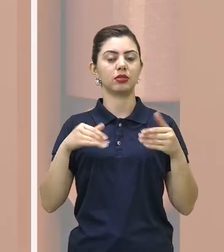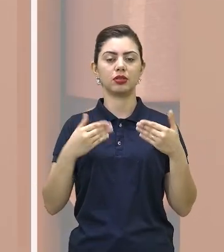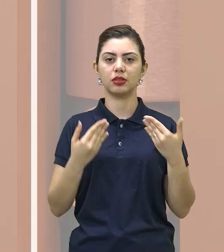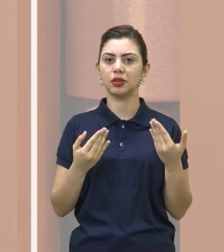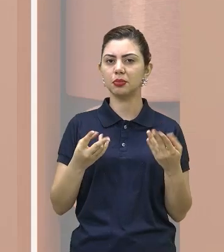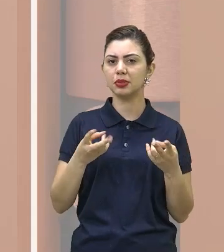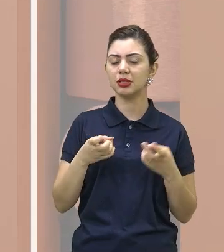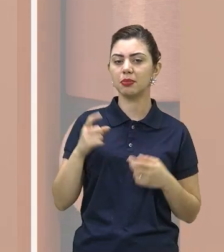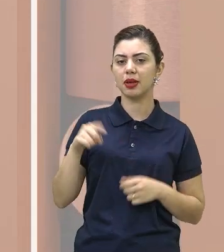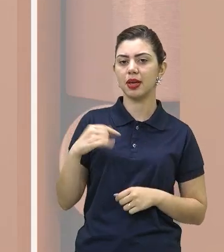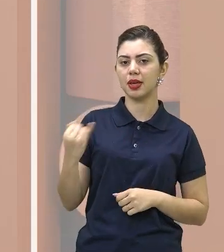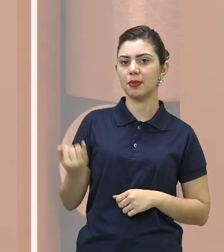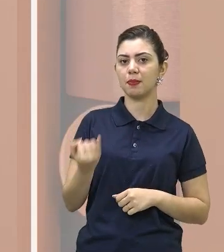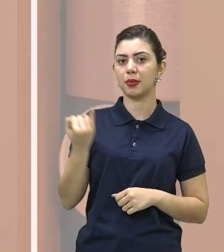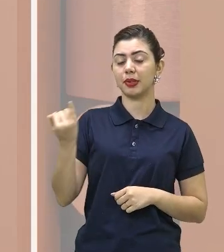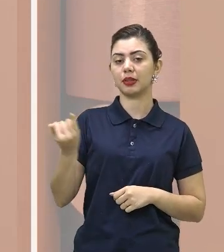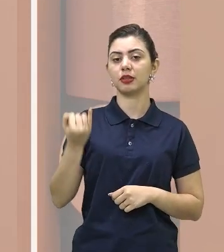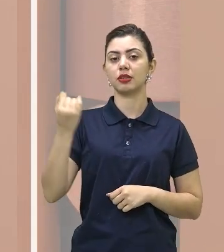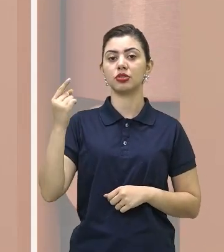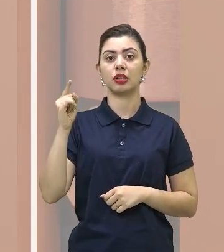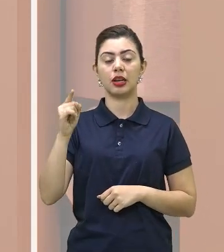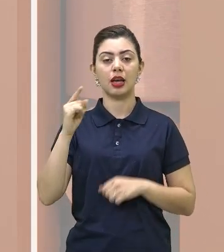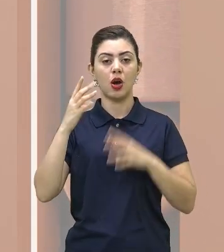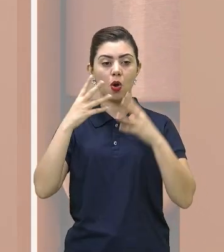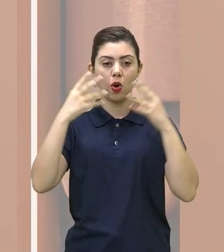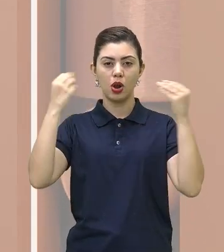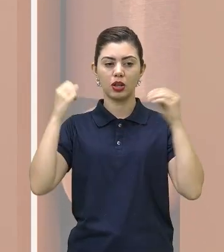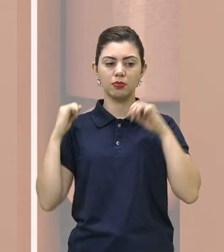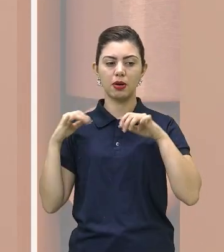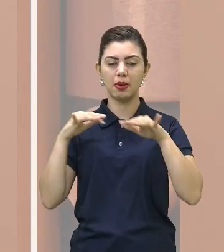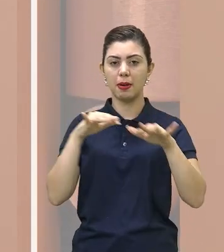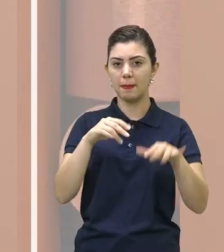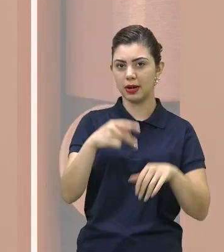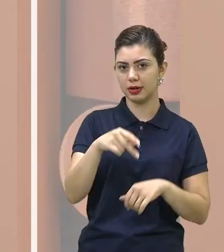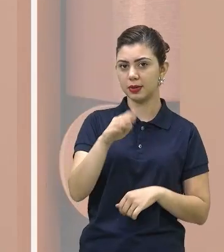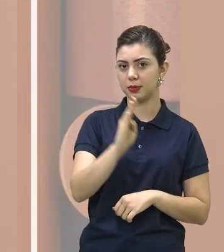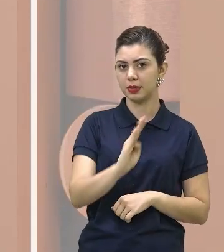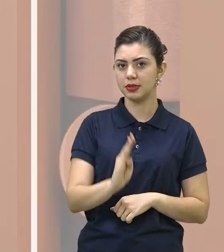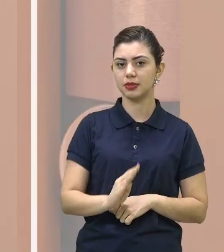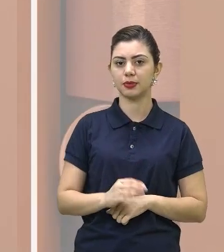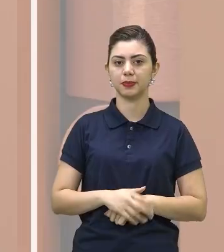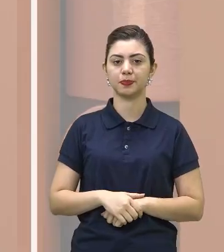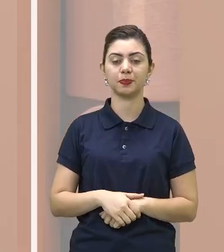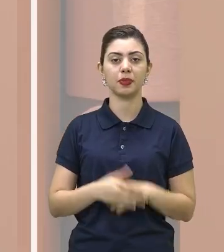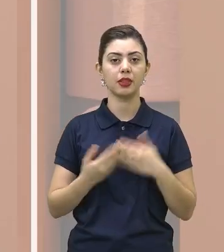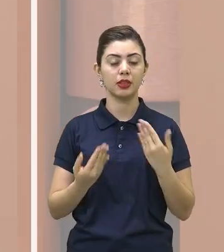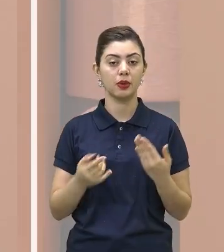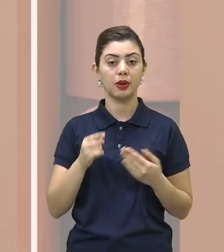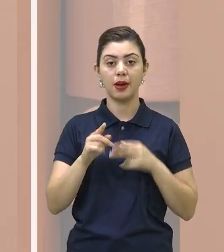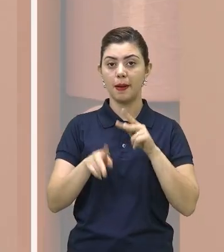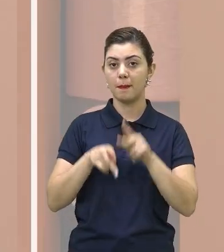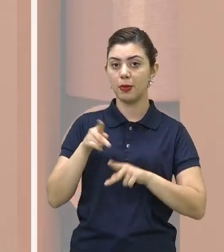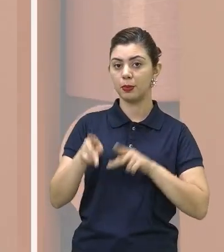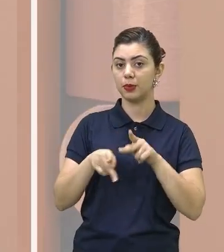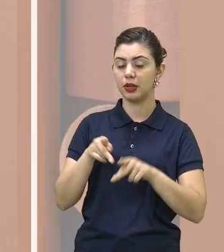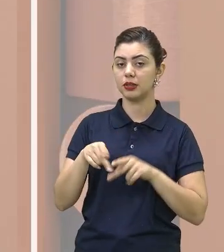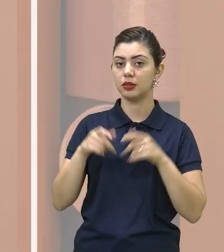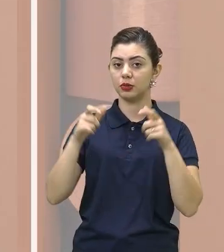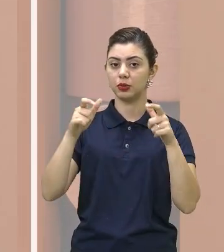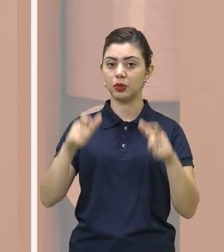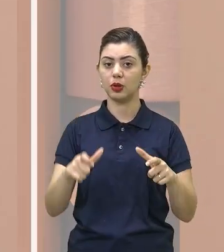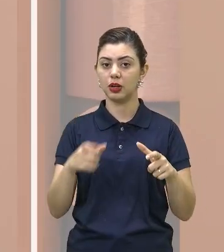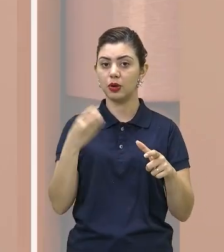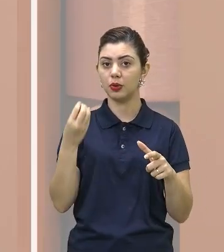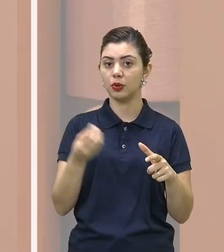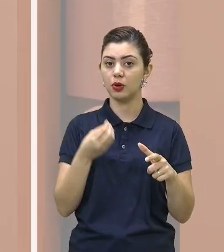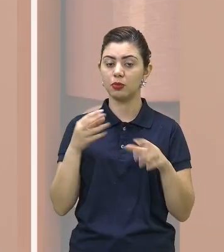importância desses holandeses invadirem o Brasil para participar, então, desse comércio, tá? A população da cidade local